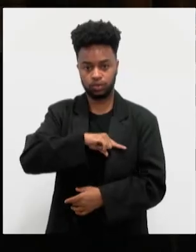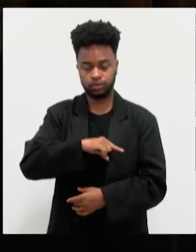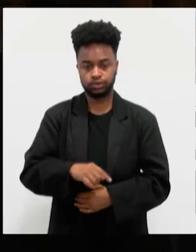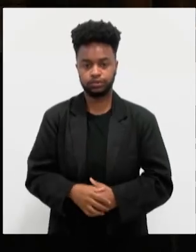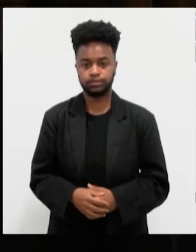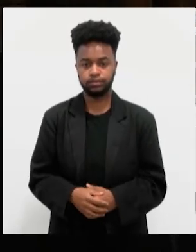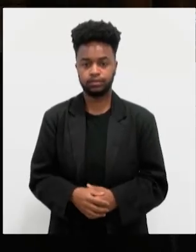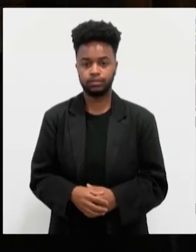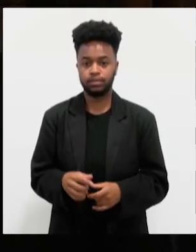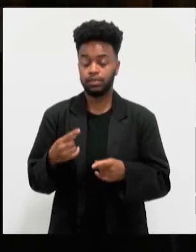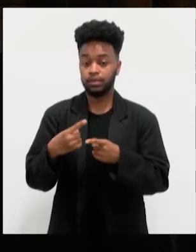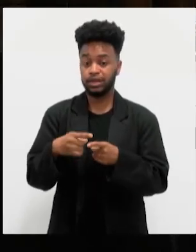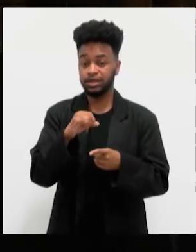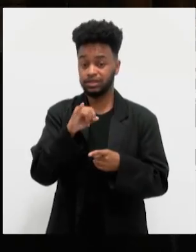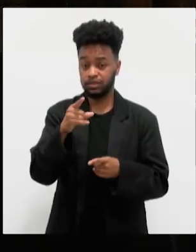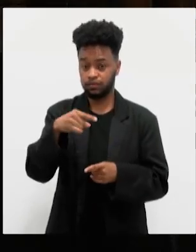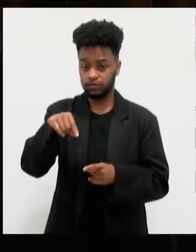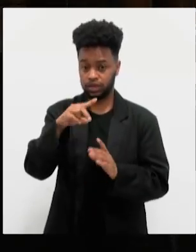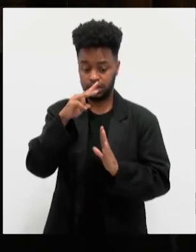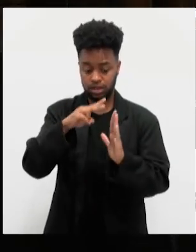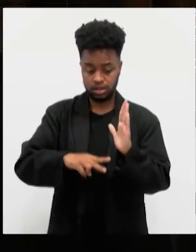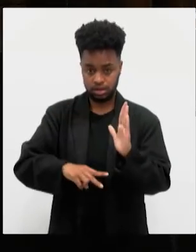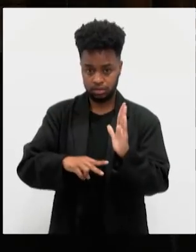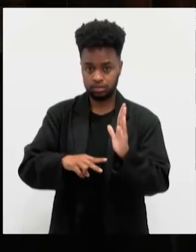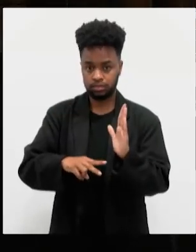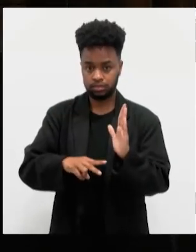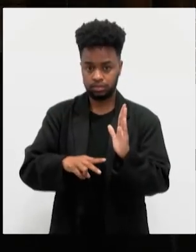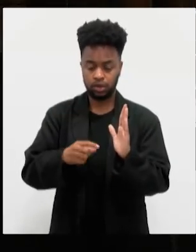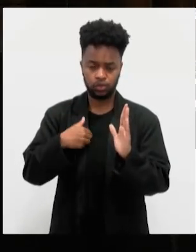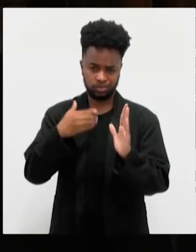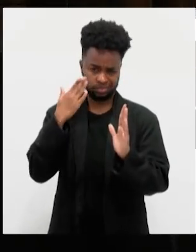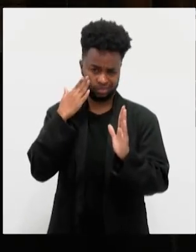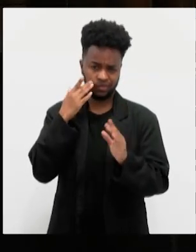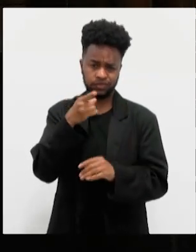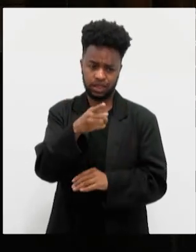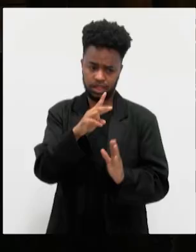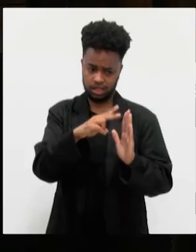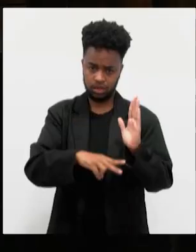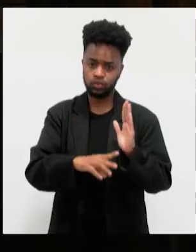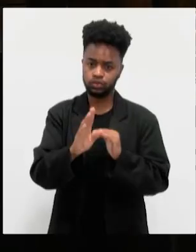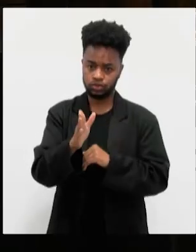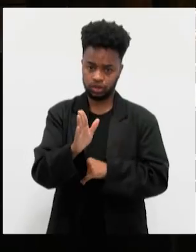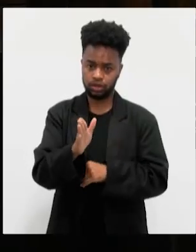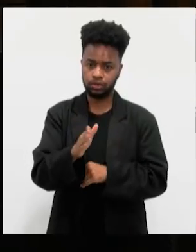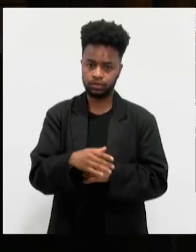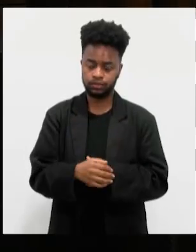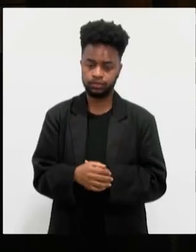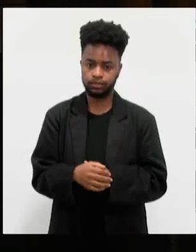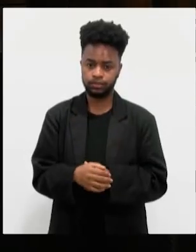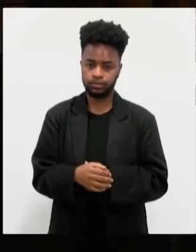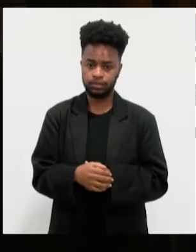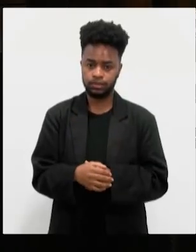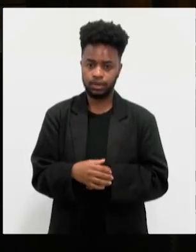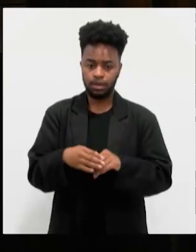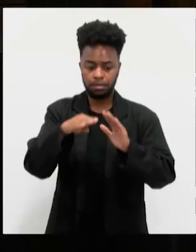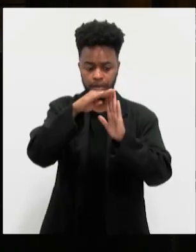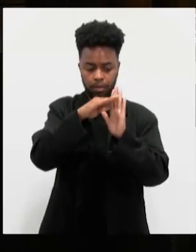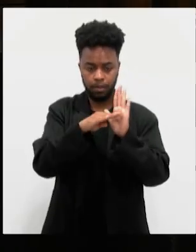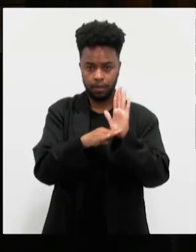Se você ler, e eu sei que você já leu, os 10